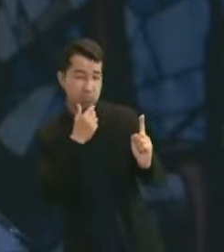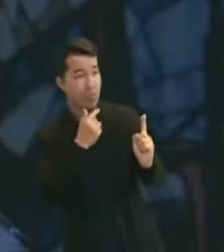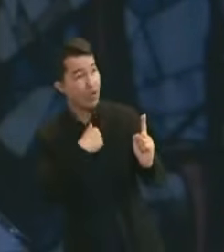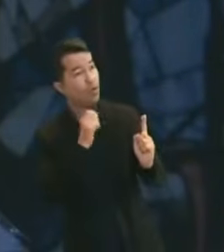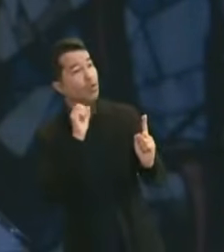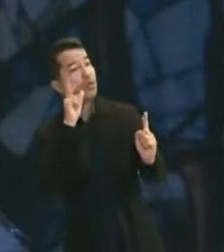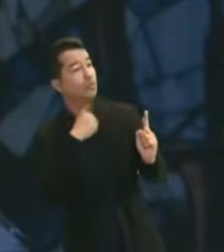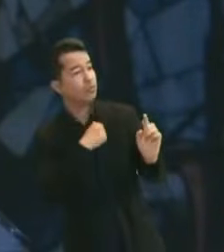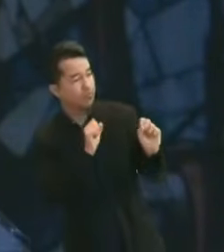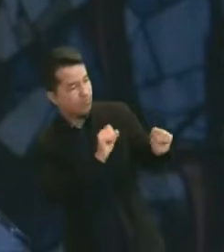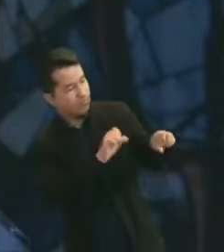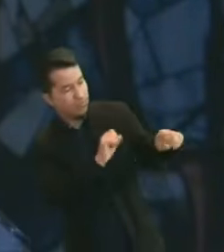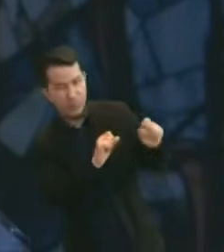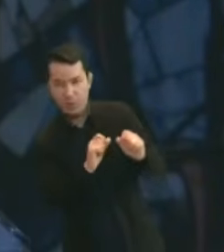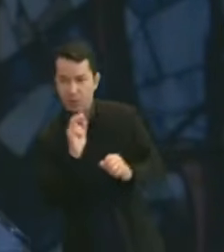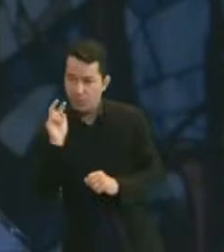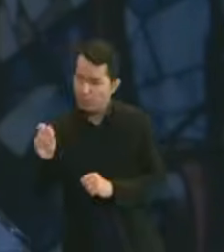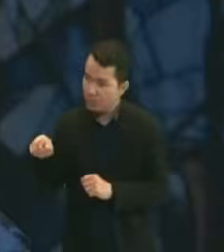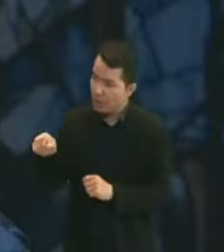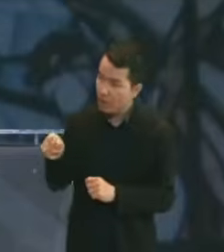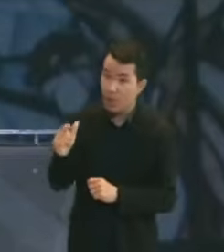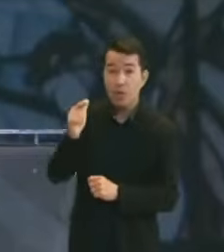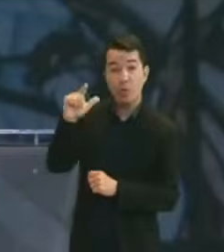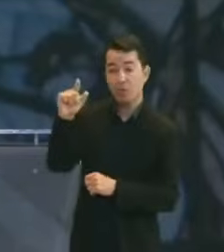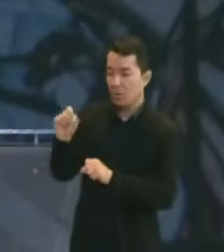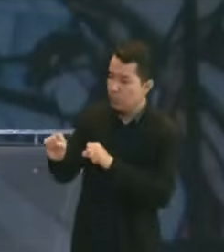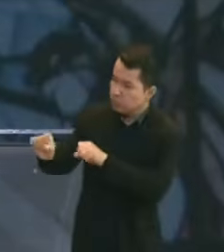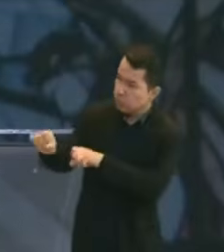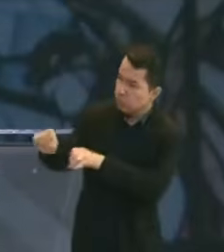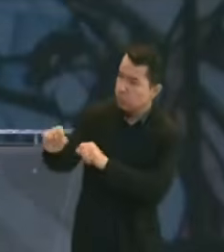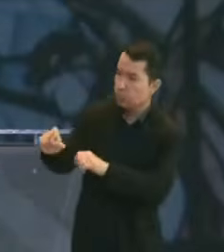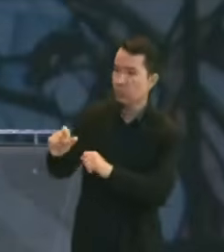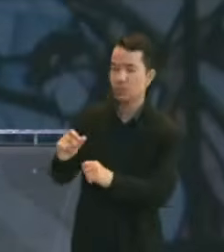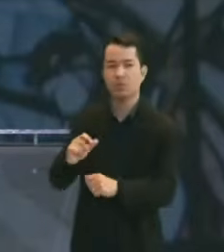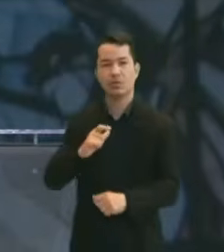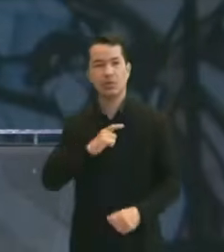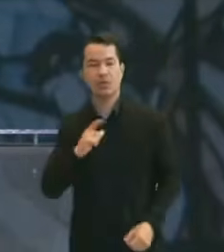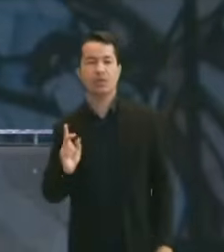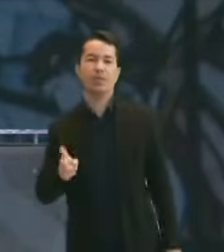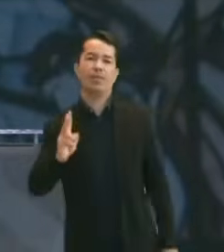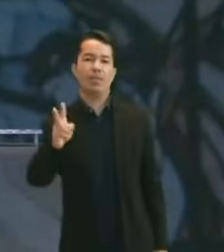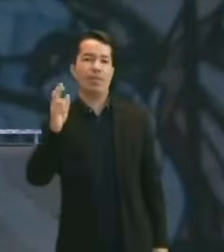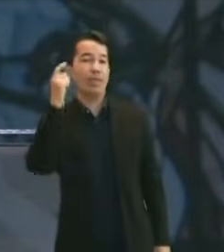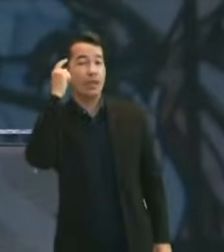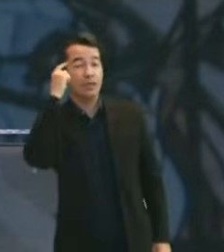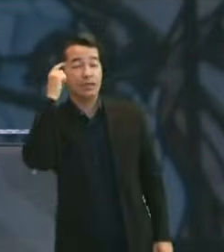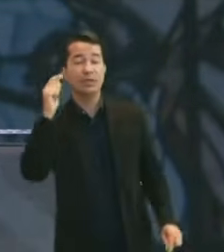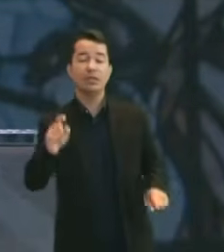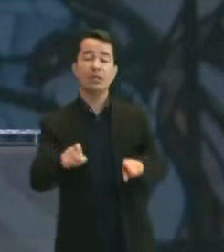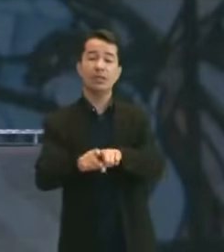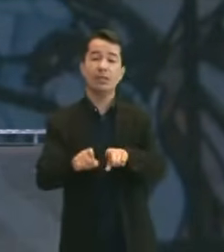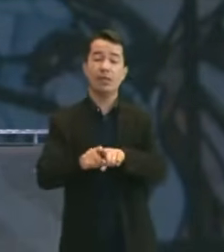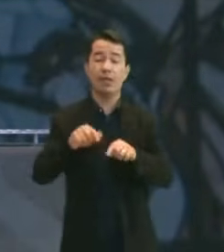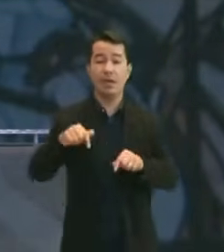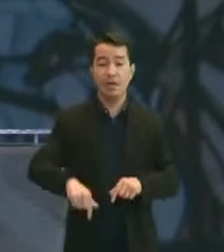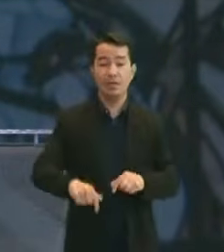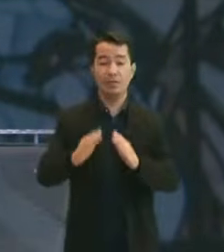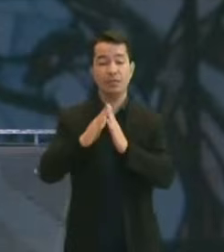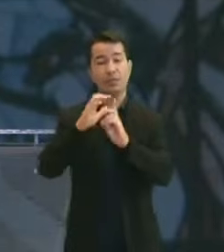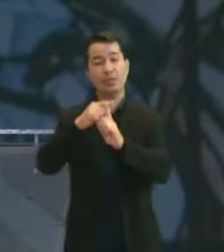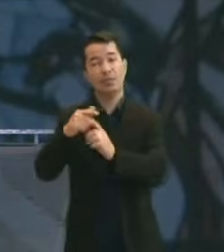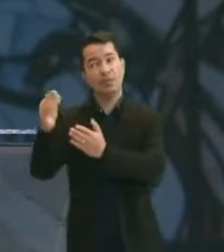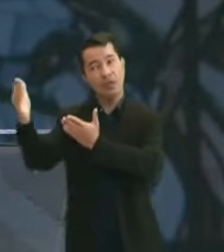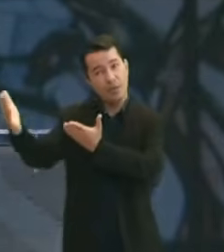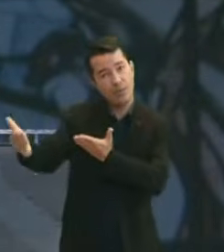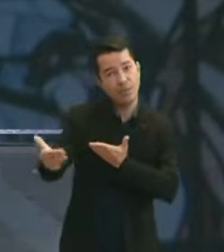estar crescendo. E um slogan que eu gosto muito de pensar e sonhar com a nossa igreja, cada vez mais acolhedora, é uma igreja